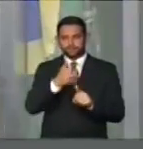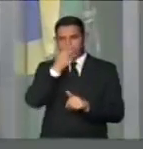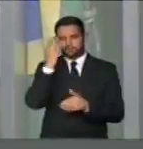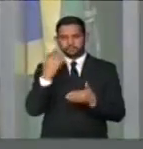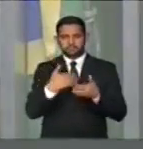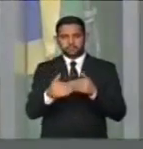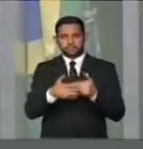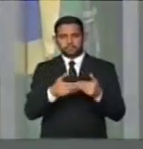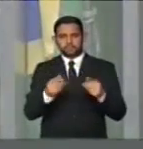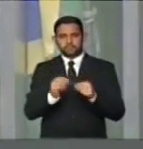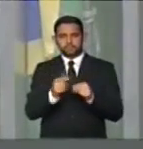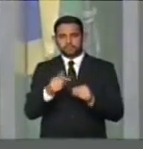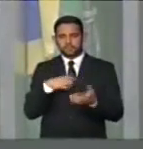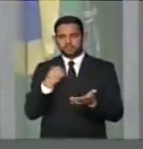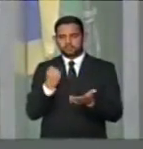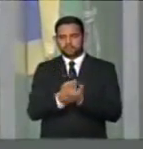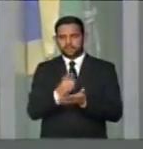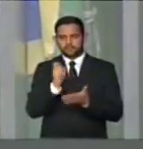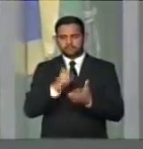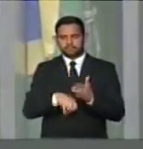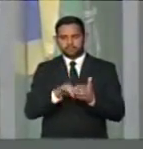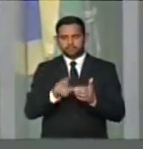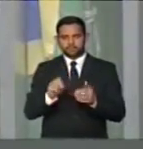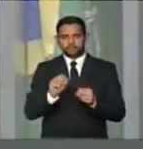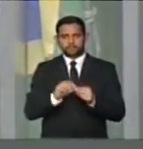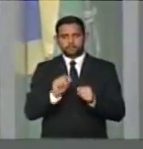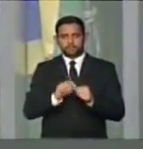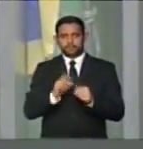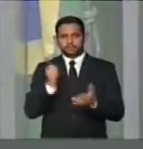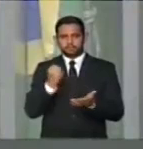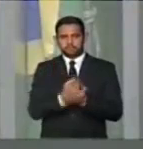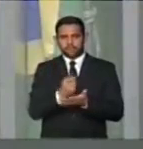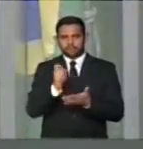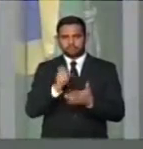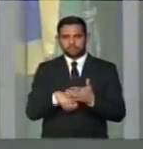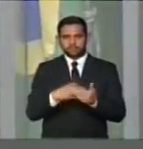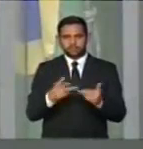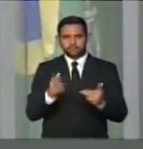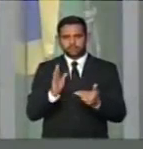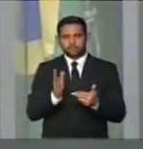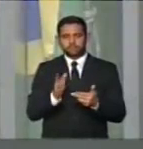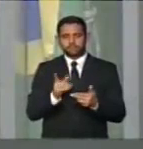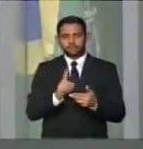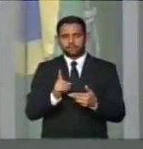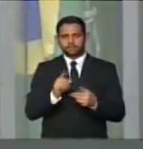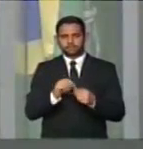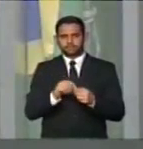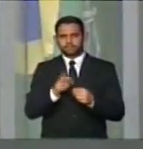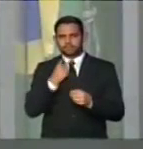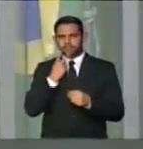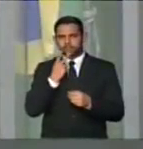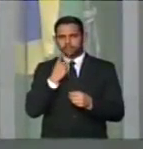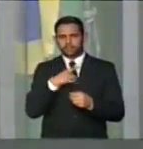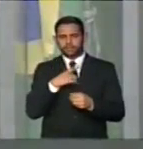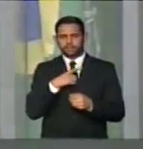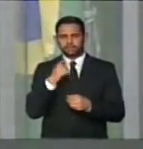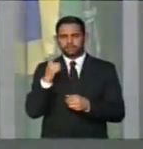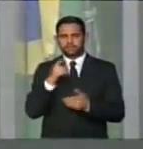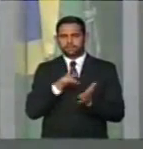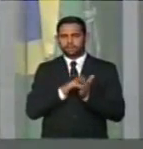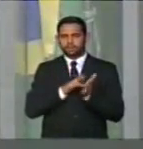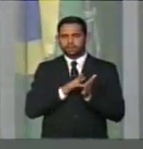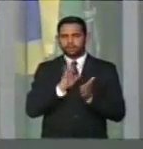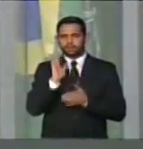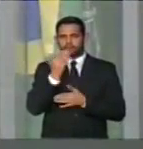por alguma razão não tenha pago os seus impostos, o faça, pague os seus impostos. Agora, sobre esse pretexto, querem enganar o povo